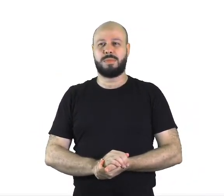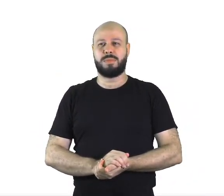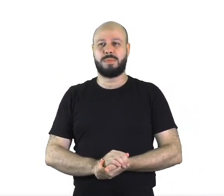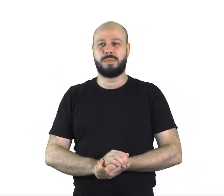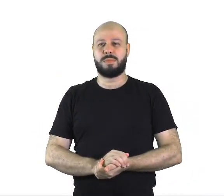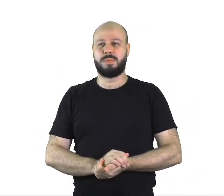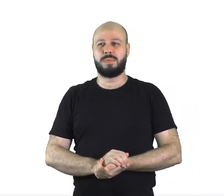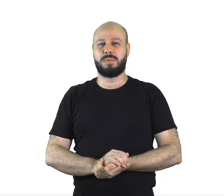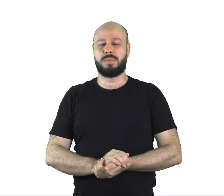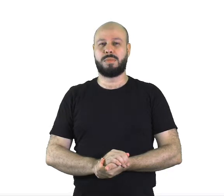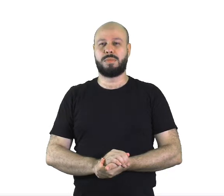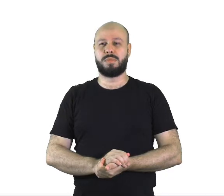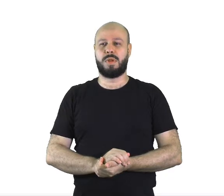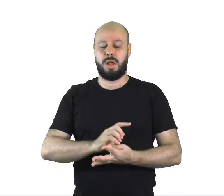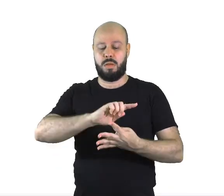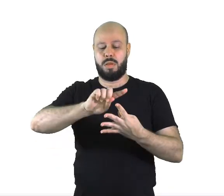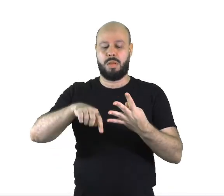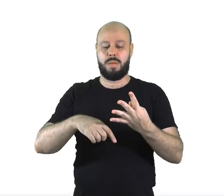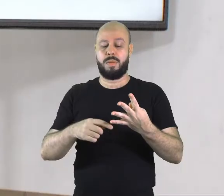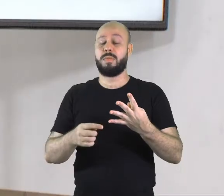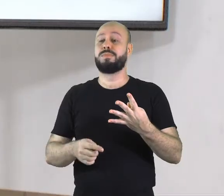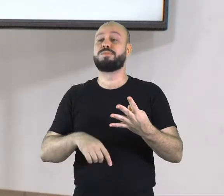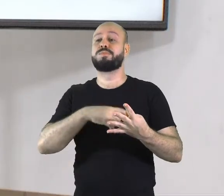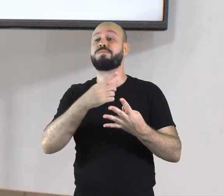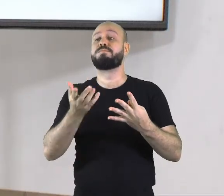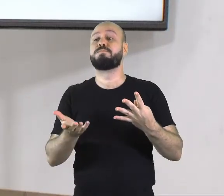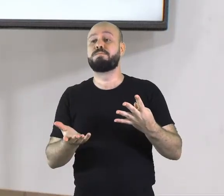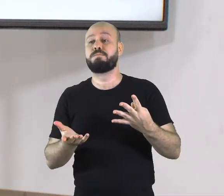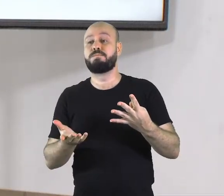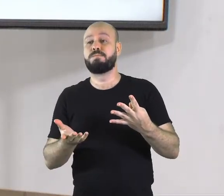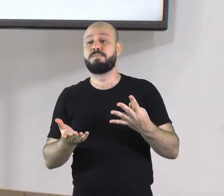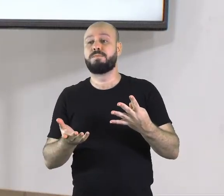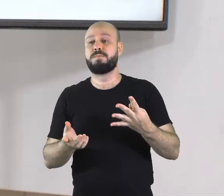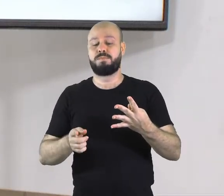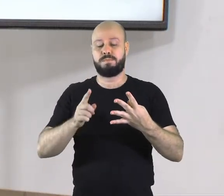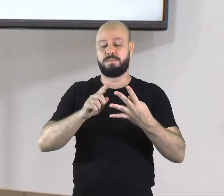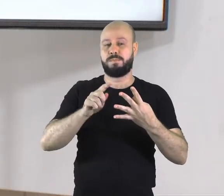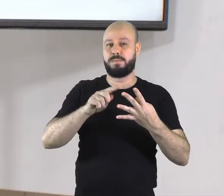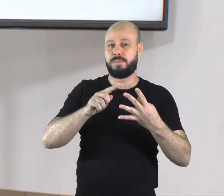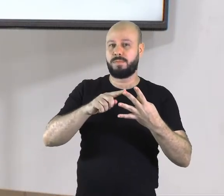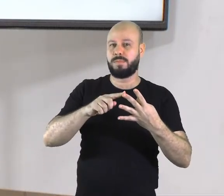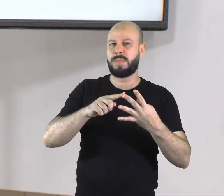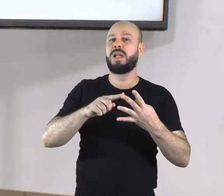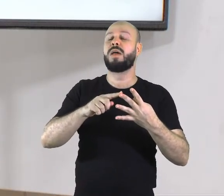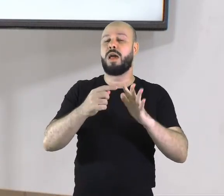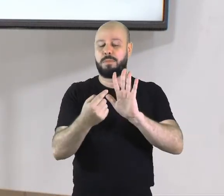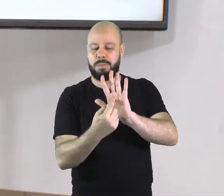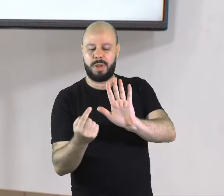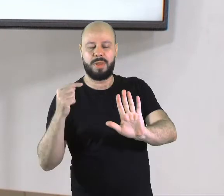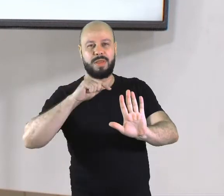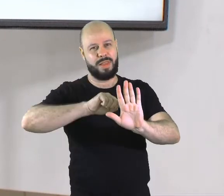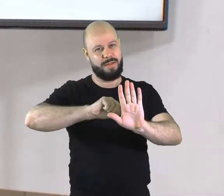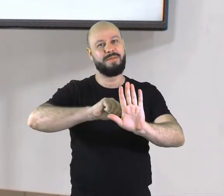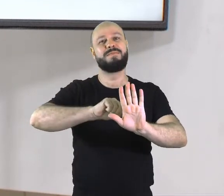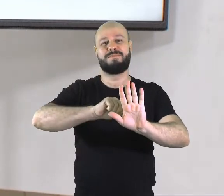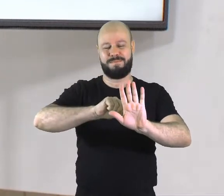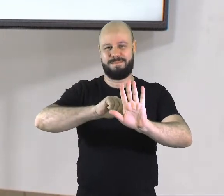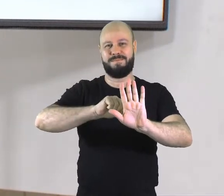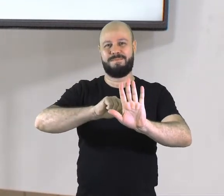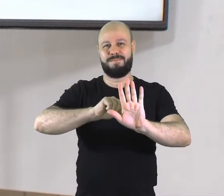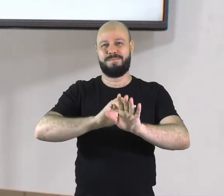na tirinha uma metáfora, né? Nós identificamos a figura de linguagem